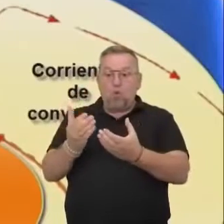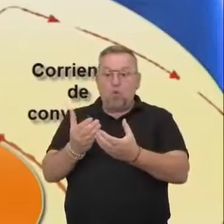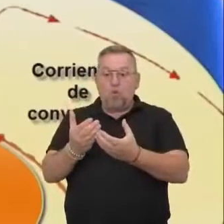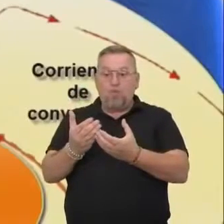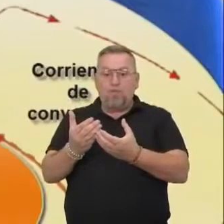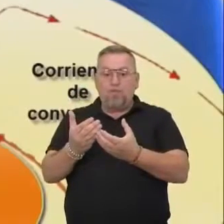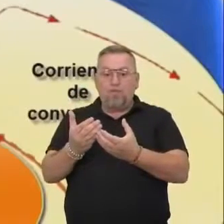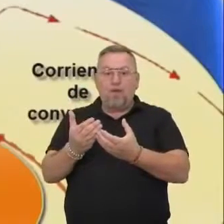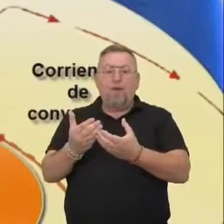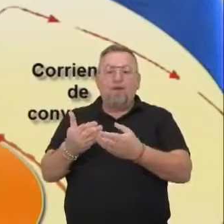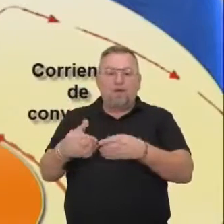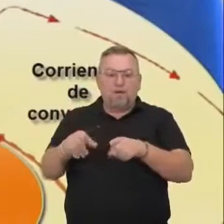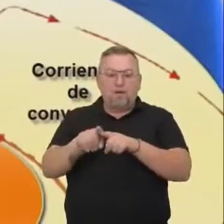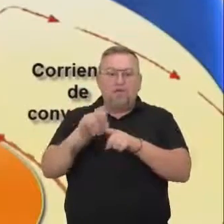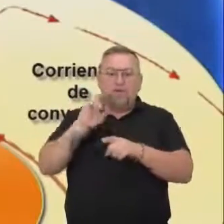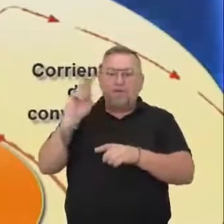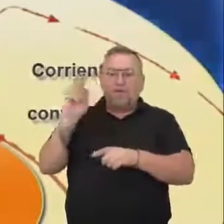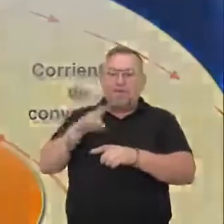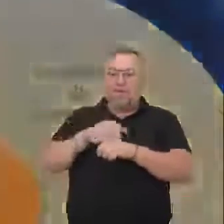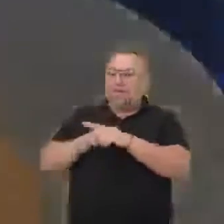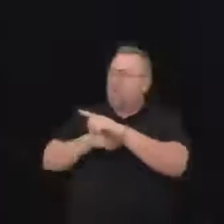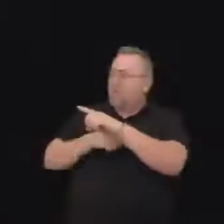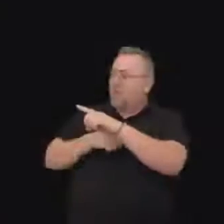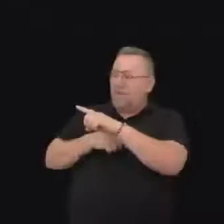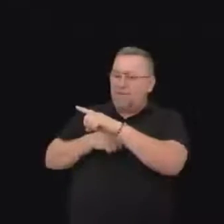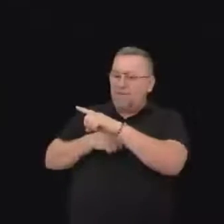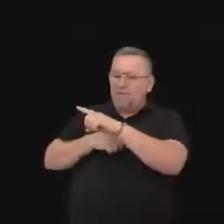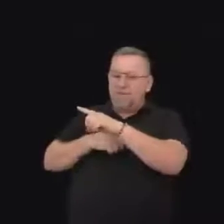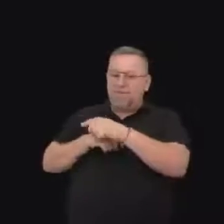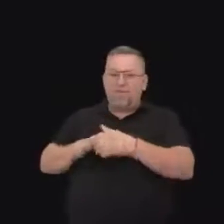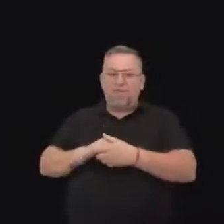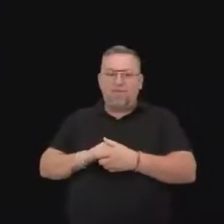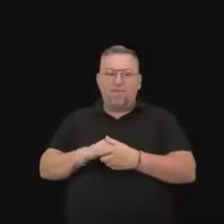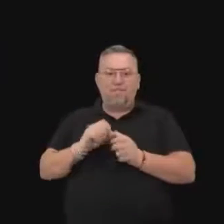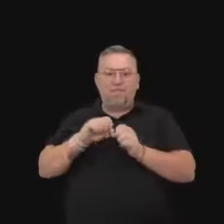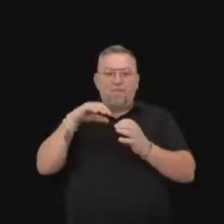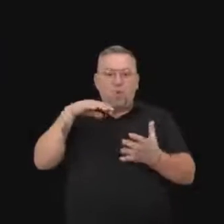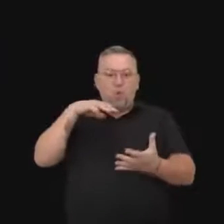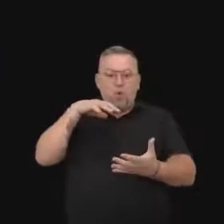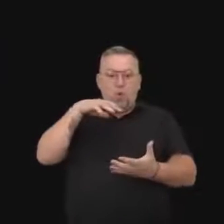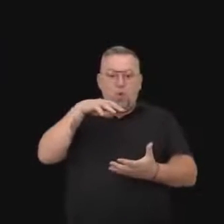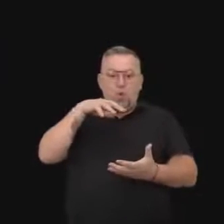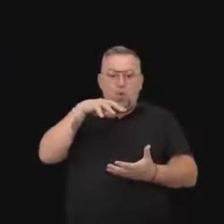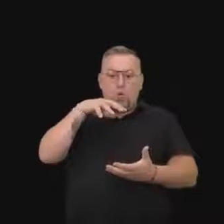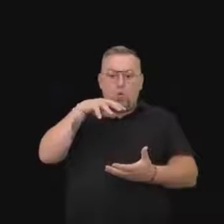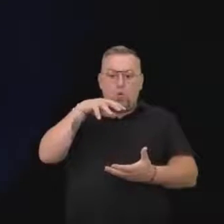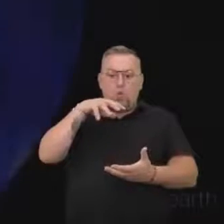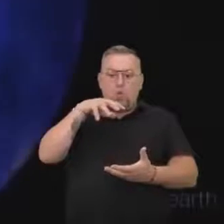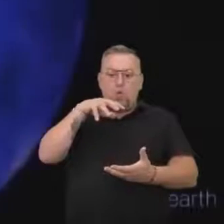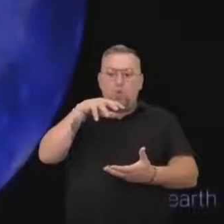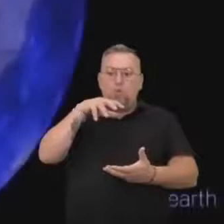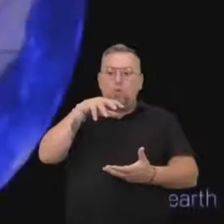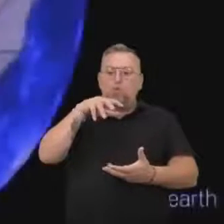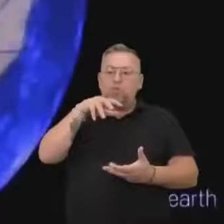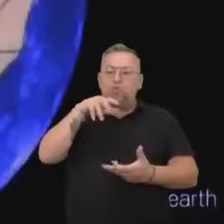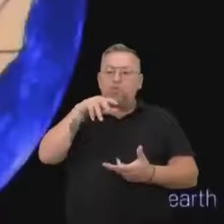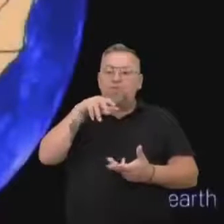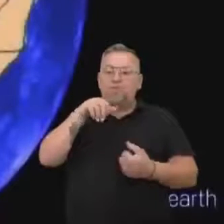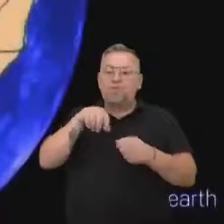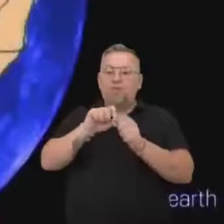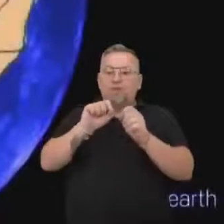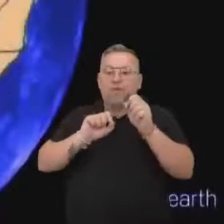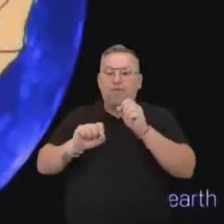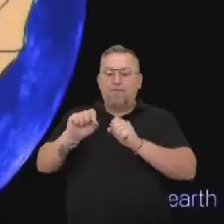de convecção, né, que a gente chama, que é o que permite aí a movimentação das placas, né? E aí as placas vão se movimentando e formando